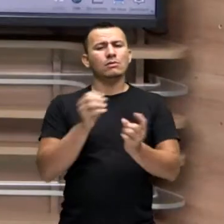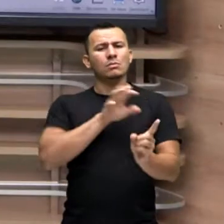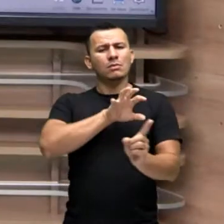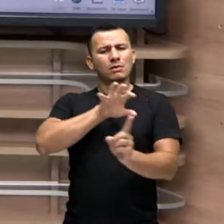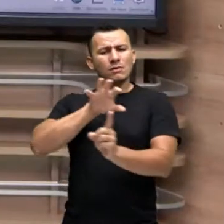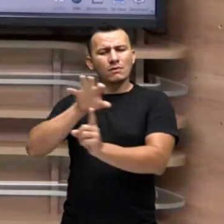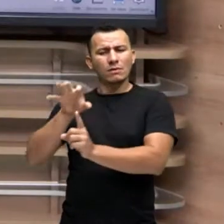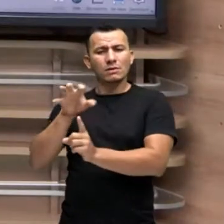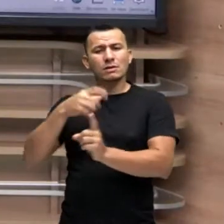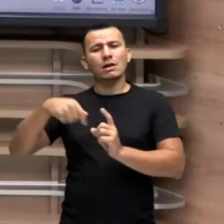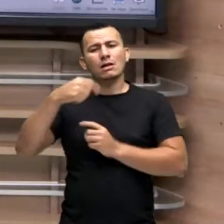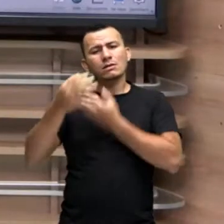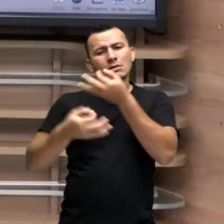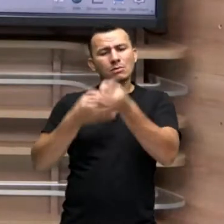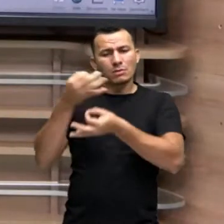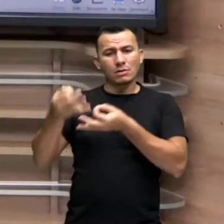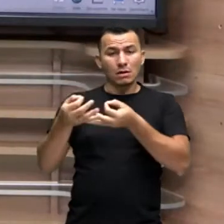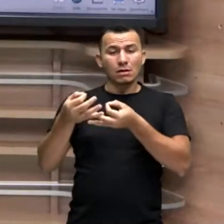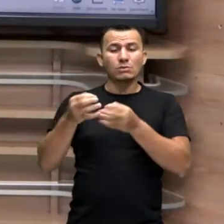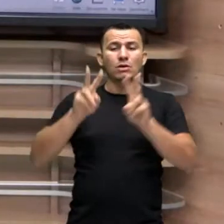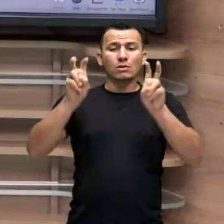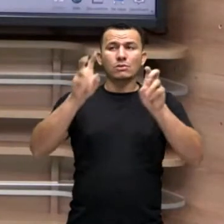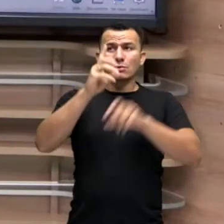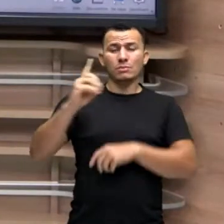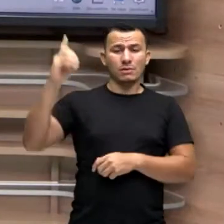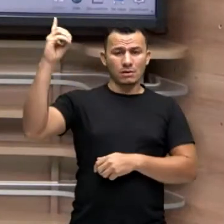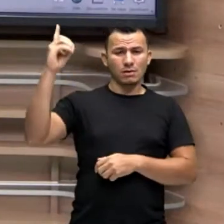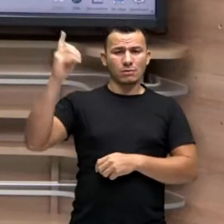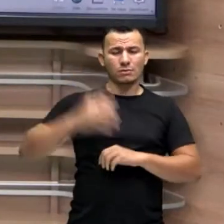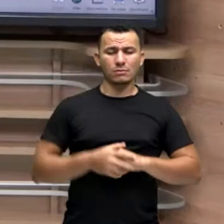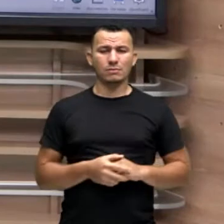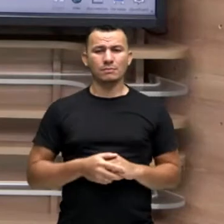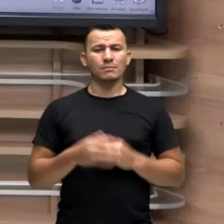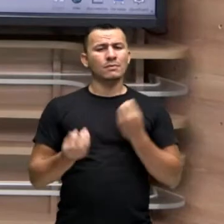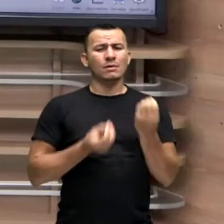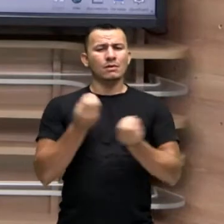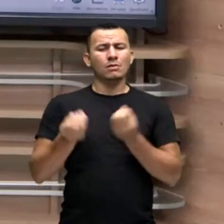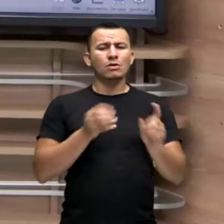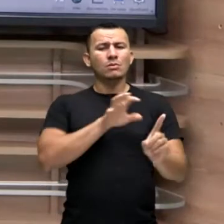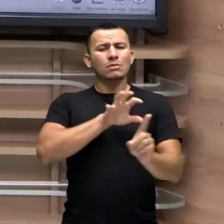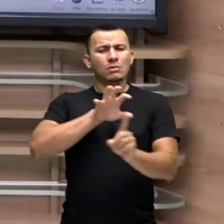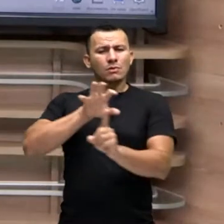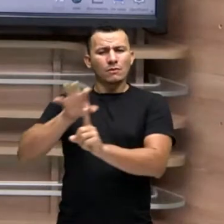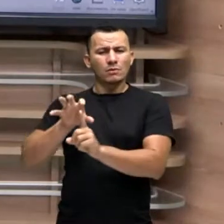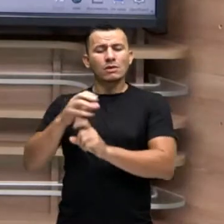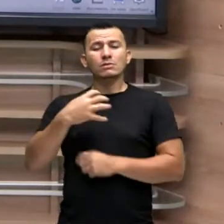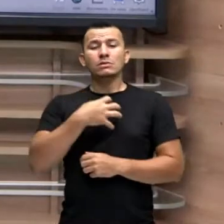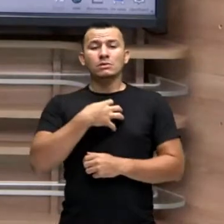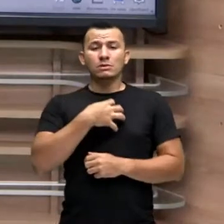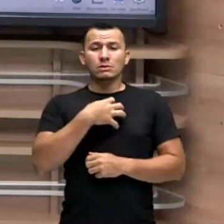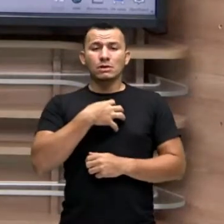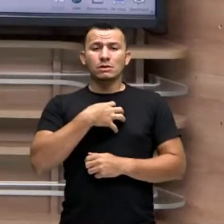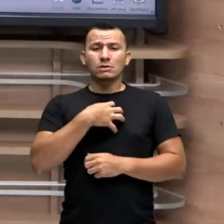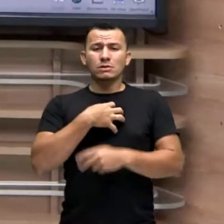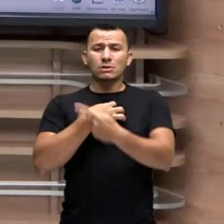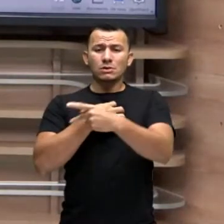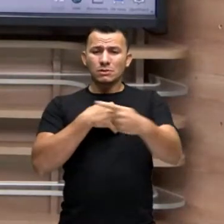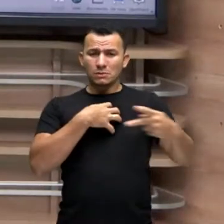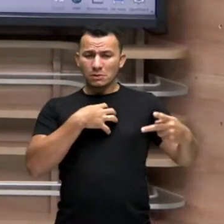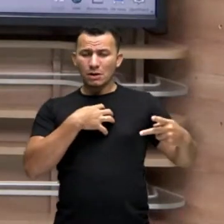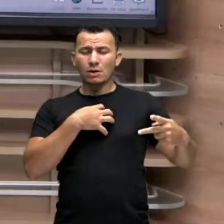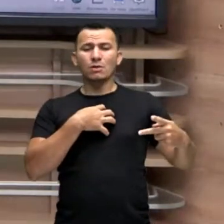nossas concepções acerca de Deus aí como é que isso influencia o nosso jeito de